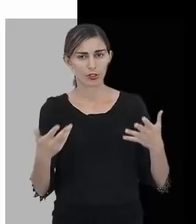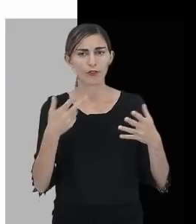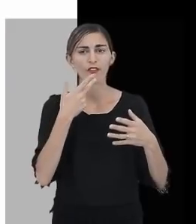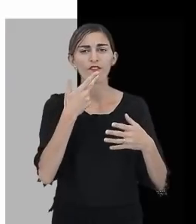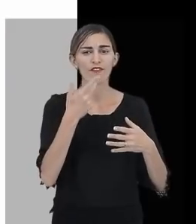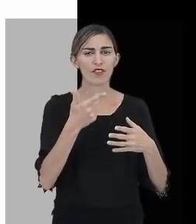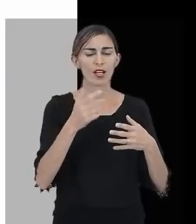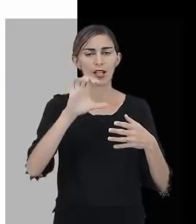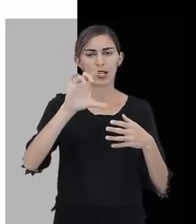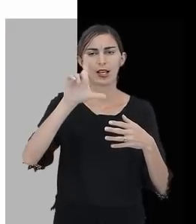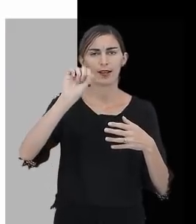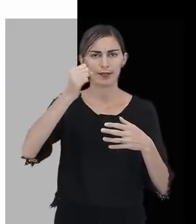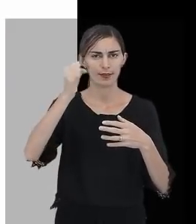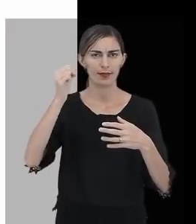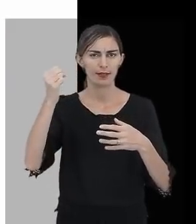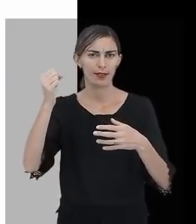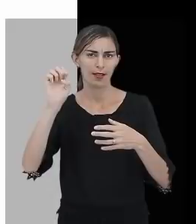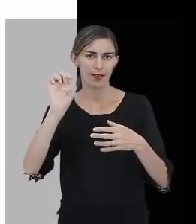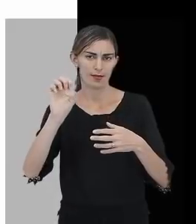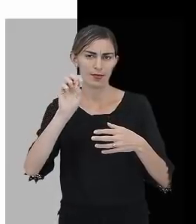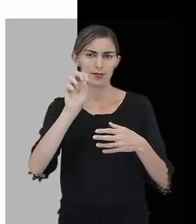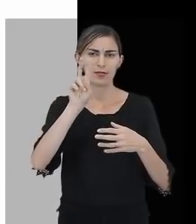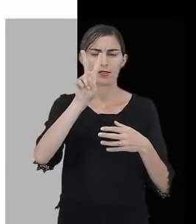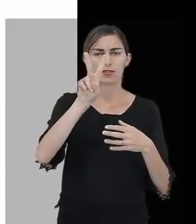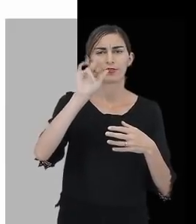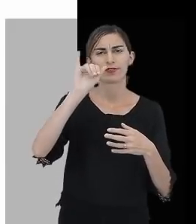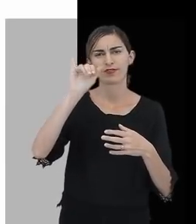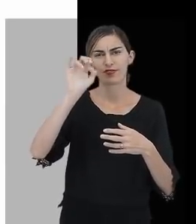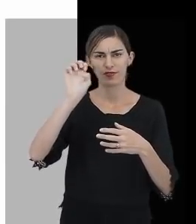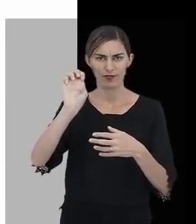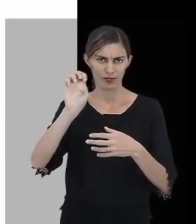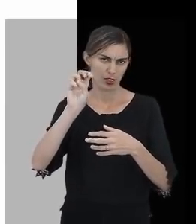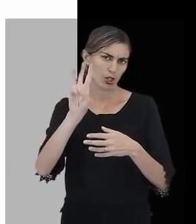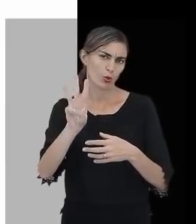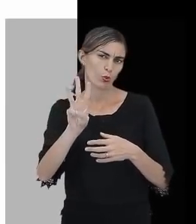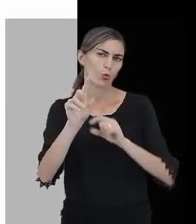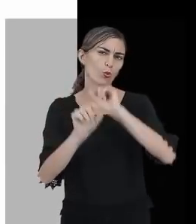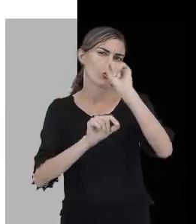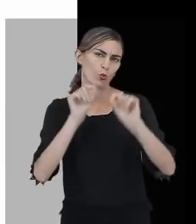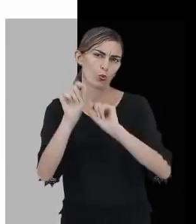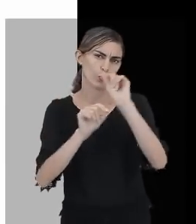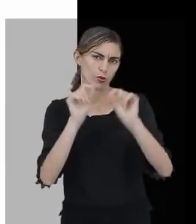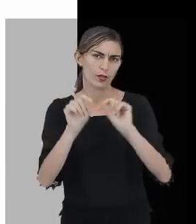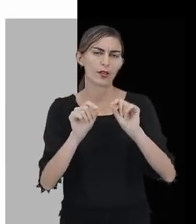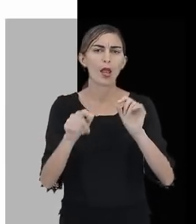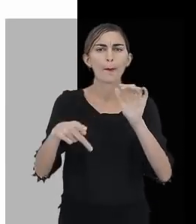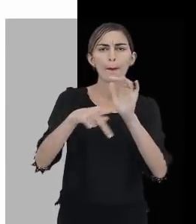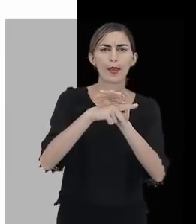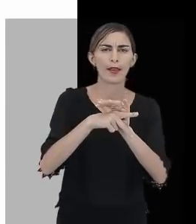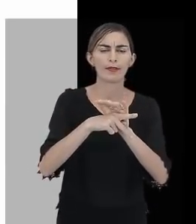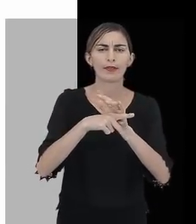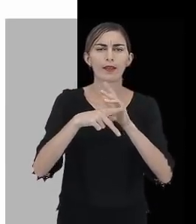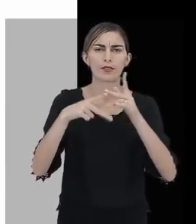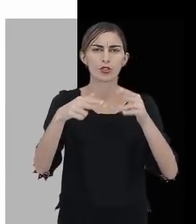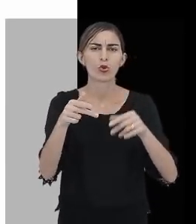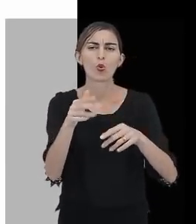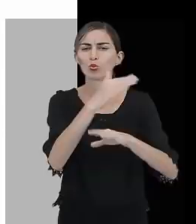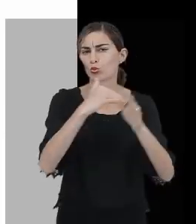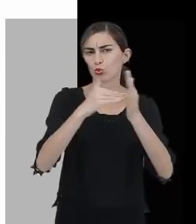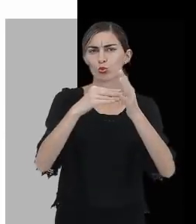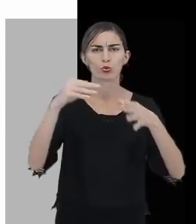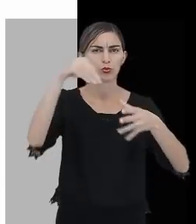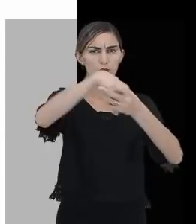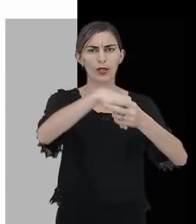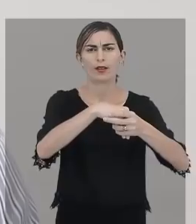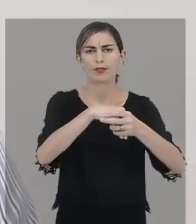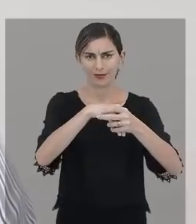Então a gente vai falar um pouquinho sobre a classe View. O que é a classe View? A classe View é considerada a classe mãe dos componentes visuais. Então todo